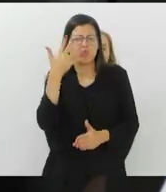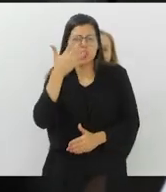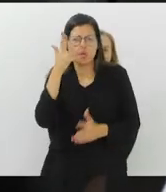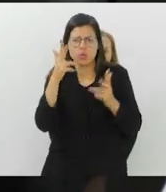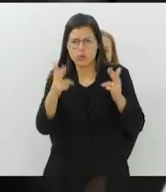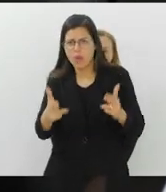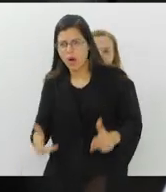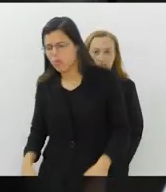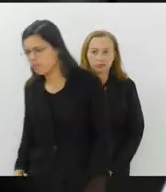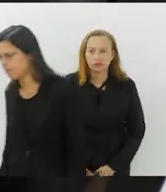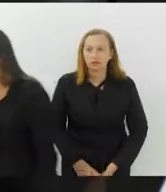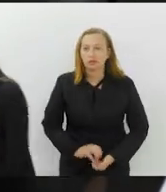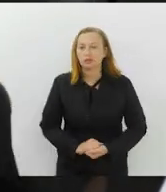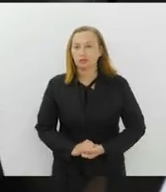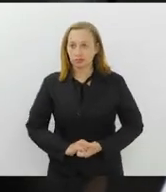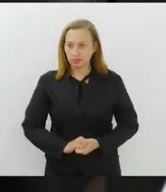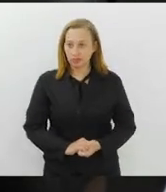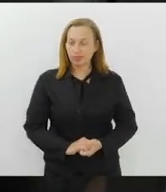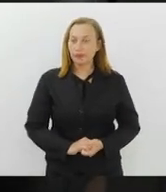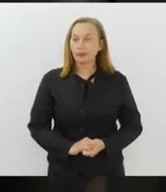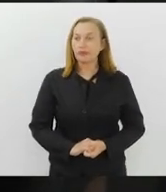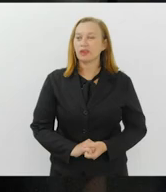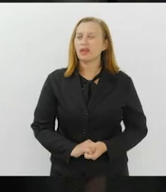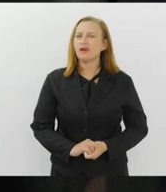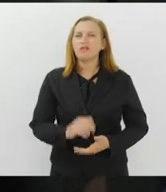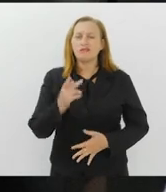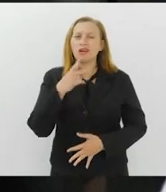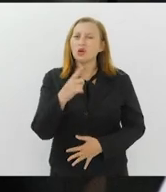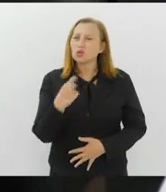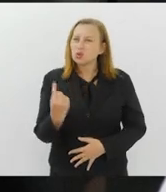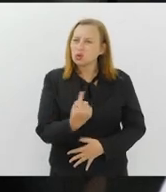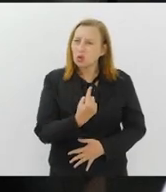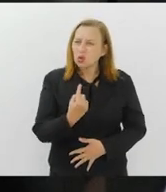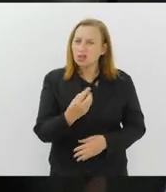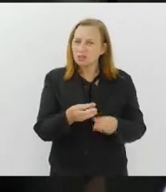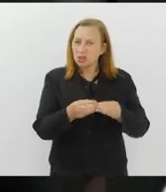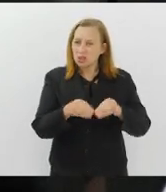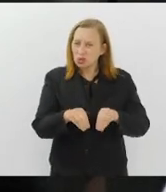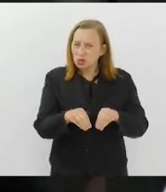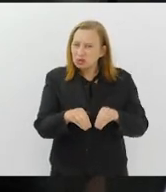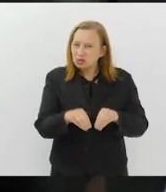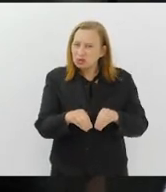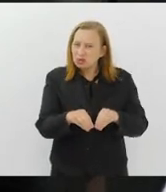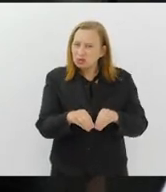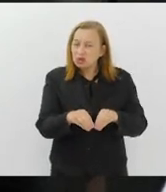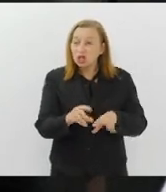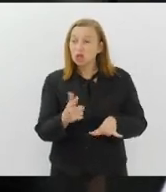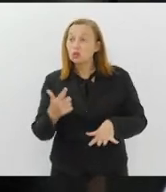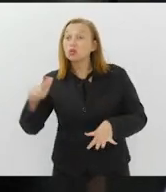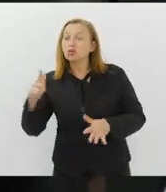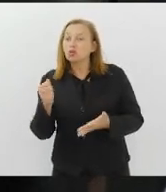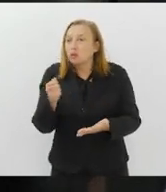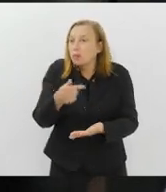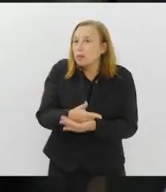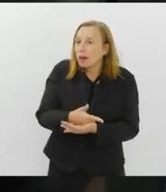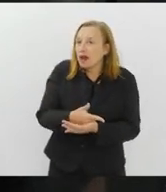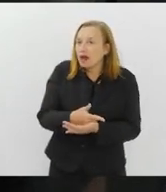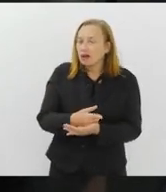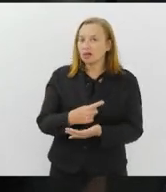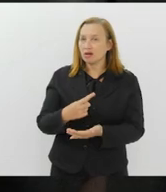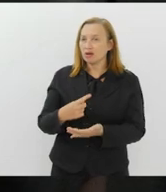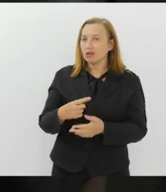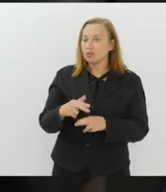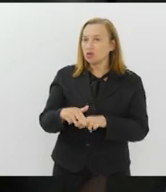nem mais cabimento. Né? Falando que nós damos prejuízo, que os outros pagam pelos nossos